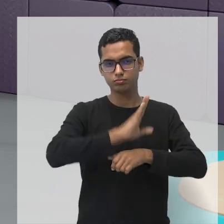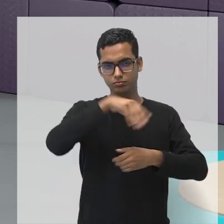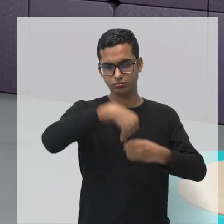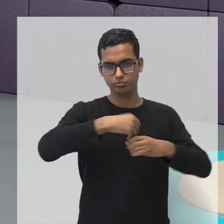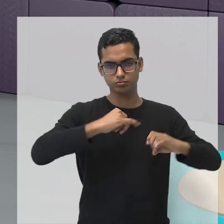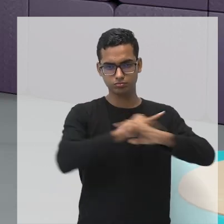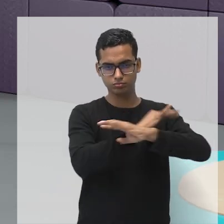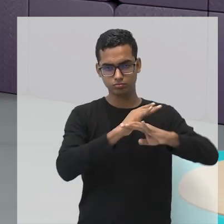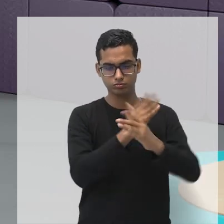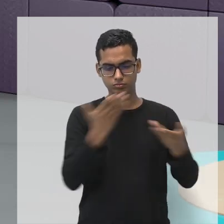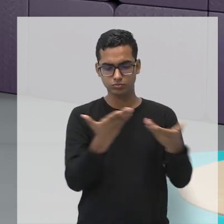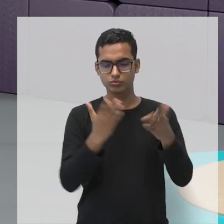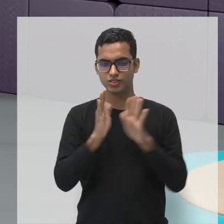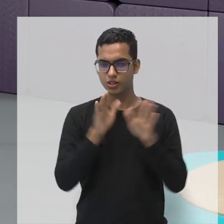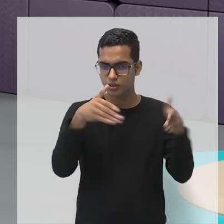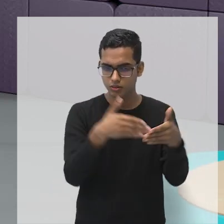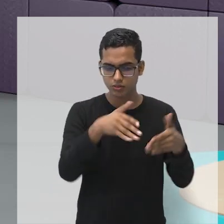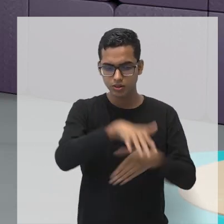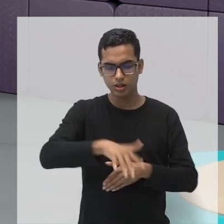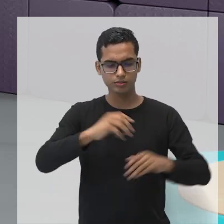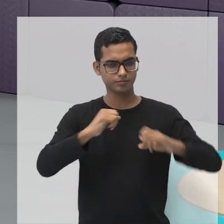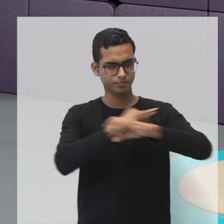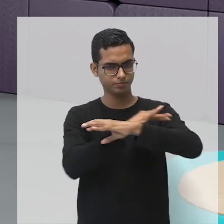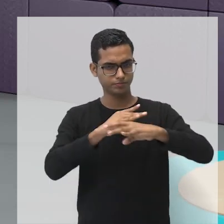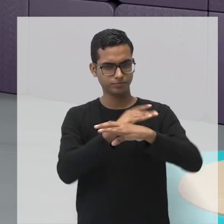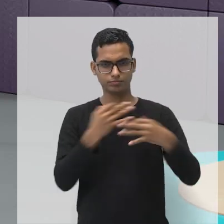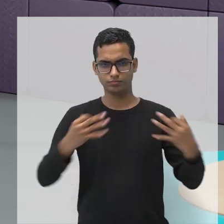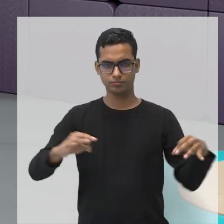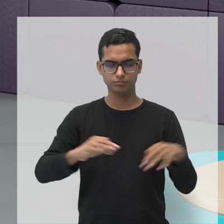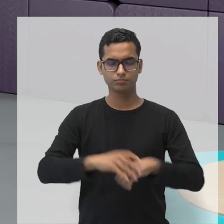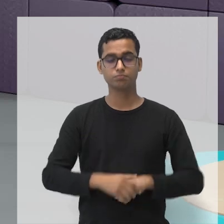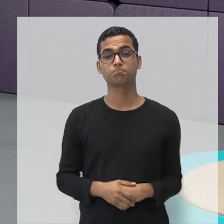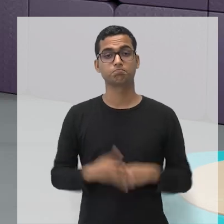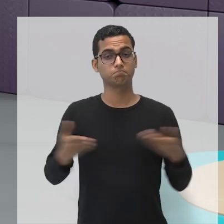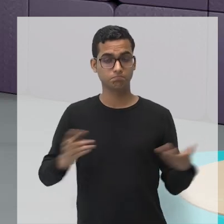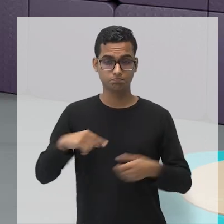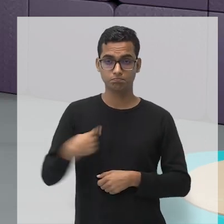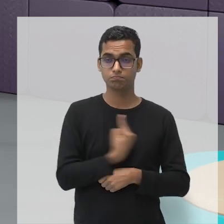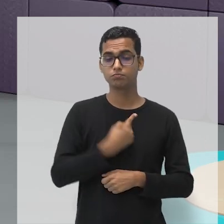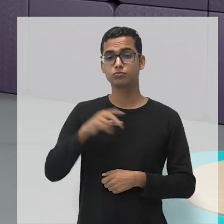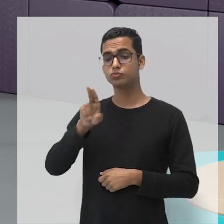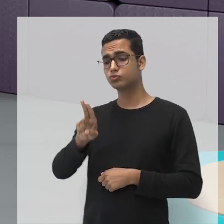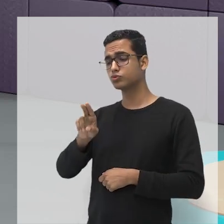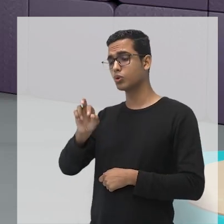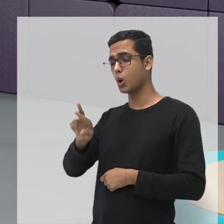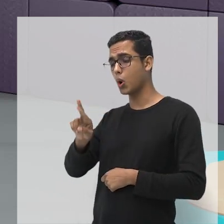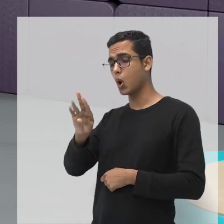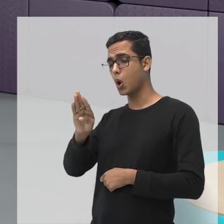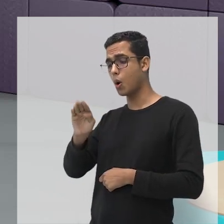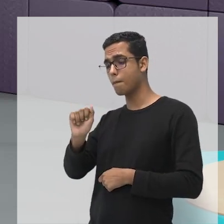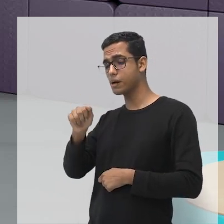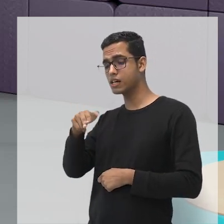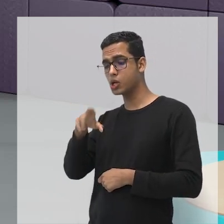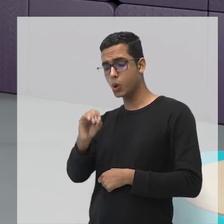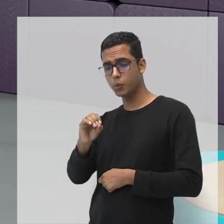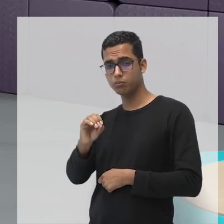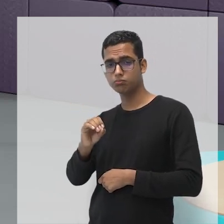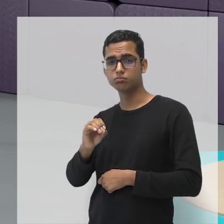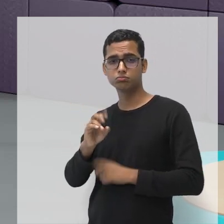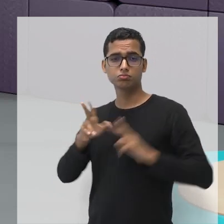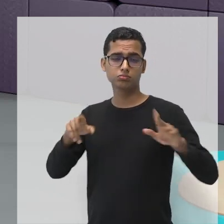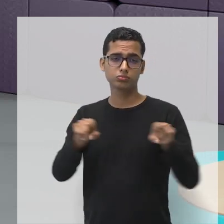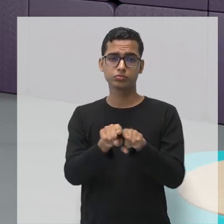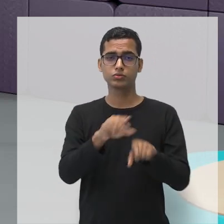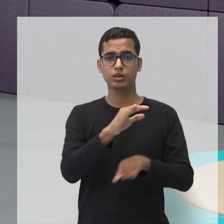sobre as do meio urbano, ok? Para a gente entender melhor o que são essas práticas, que modalidades englobam,